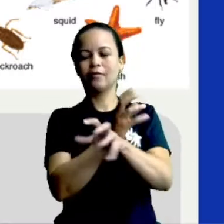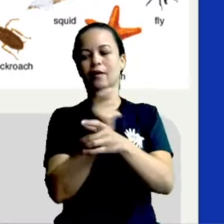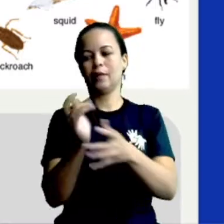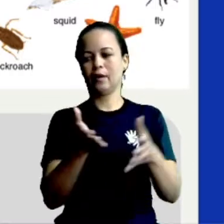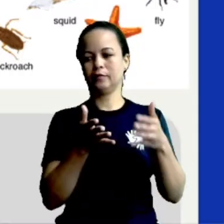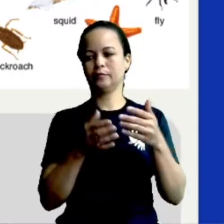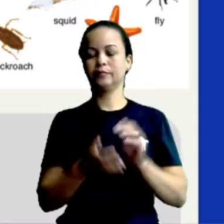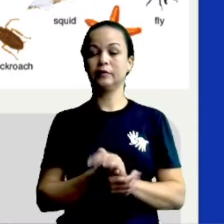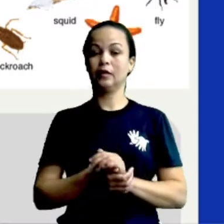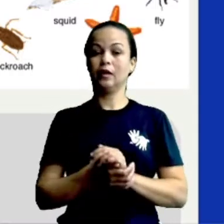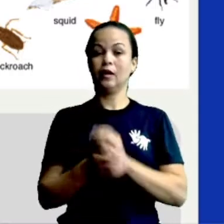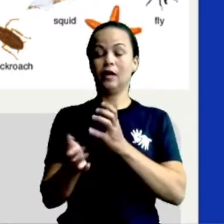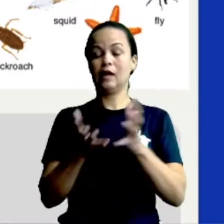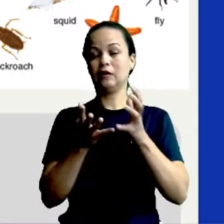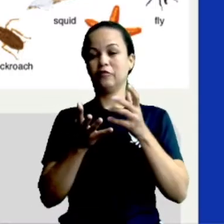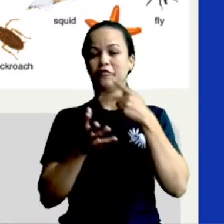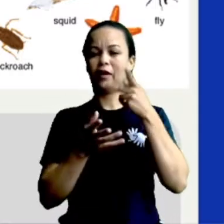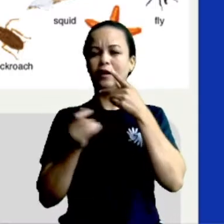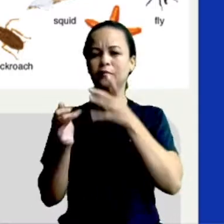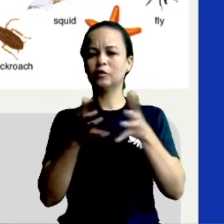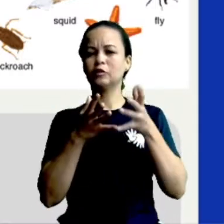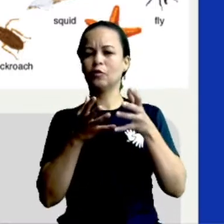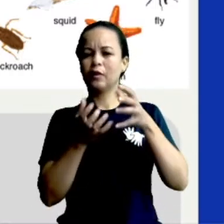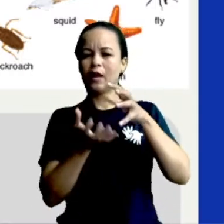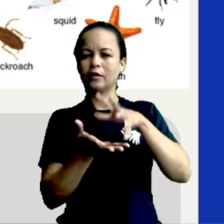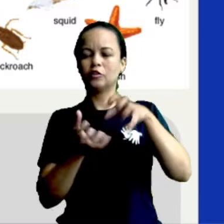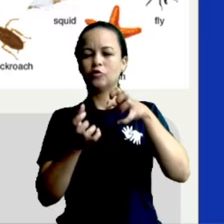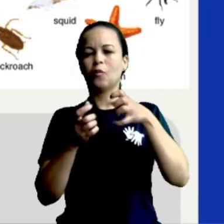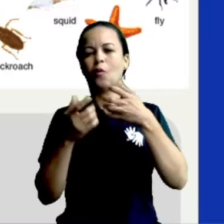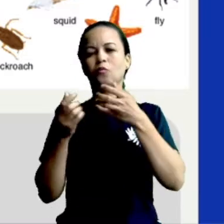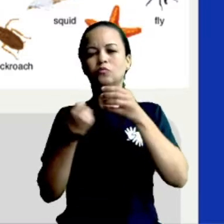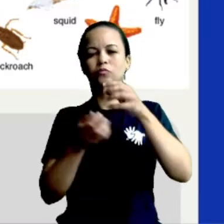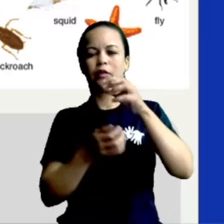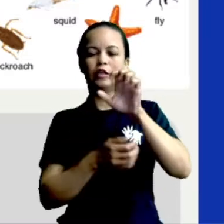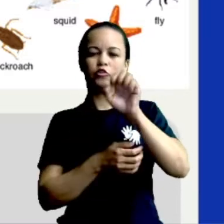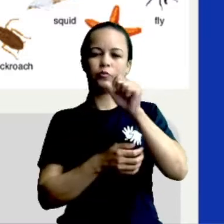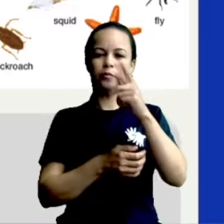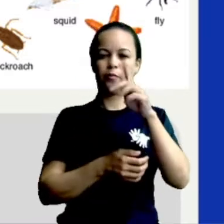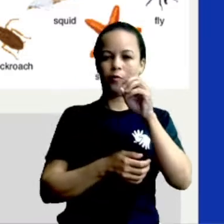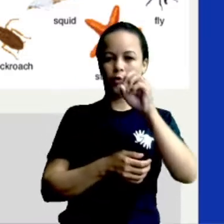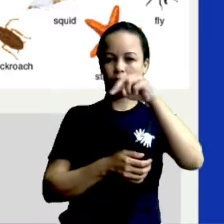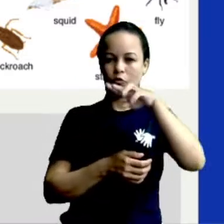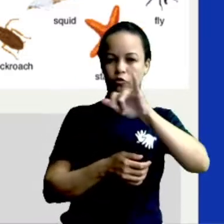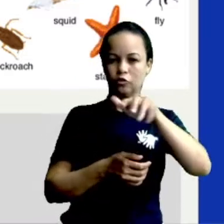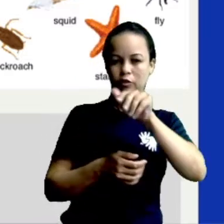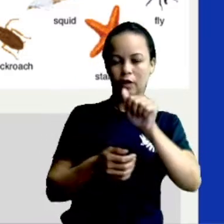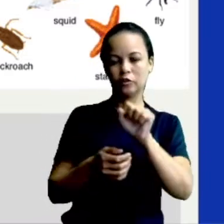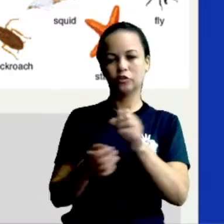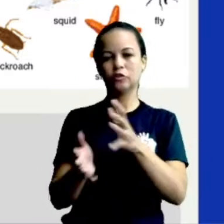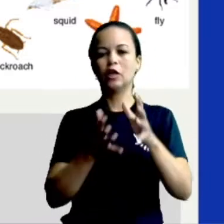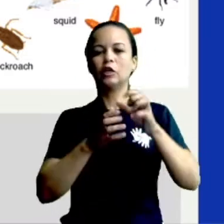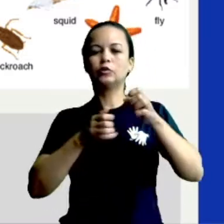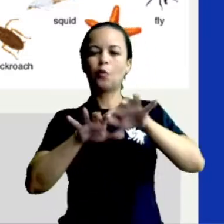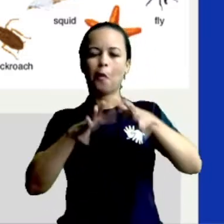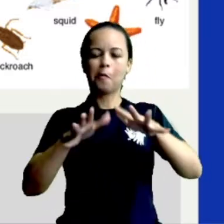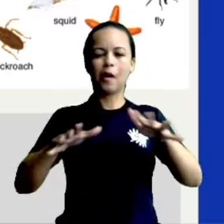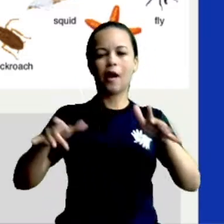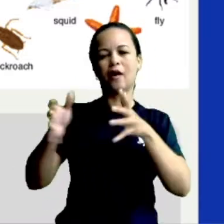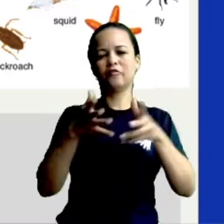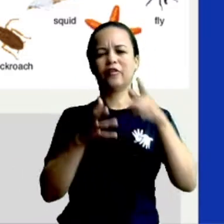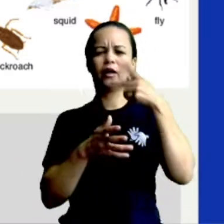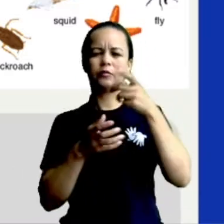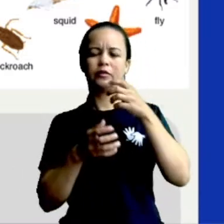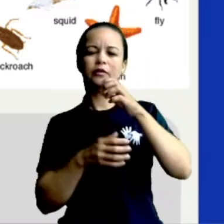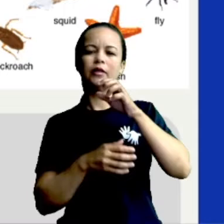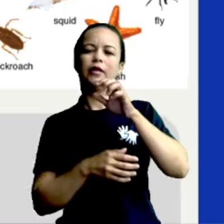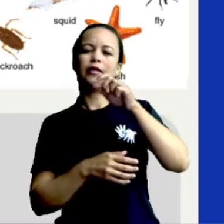Começamos com os poríferos, as esponjas do mar. Em seguida, também falamos sobre os quinidários, as